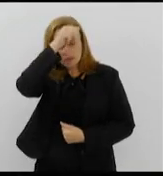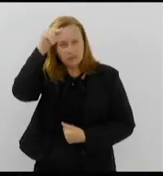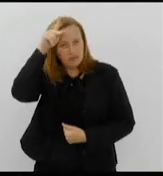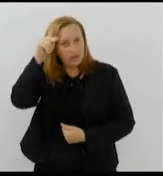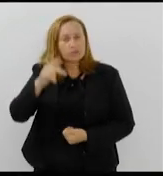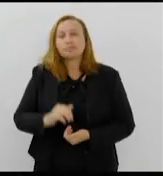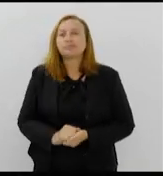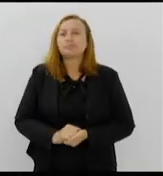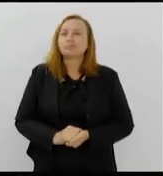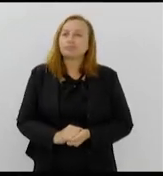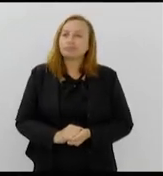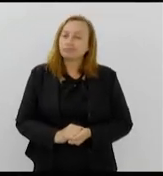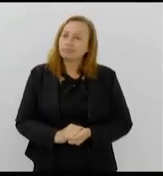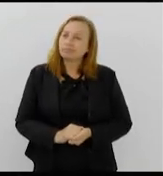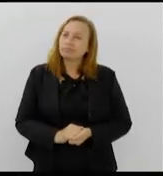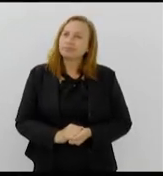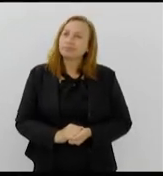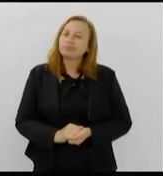e